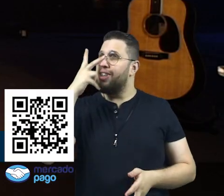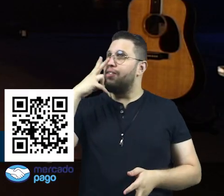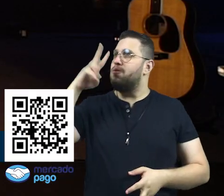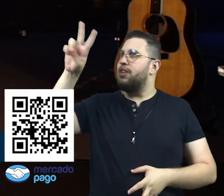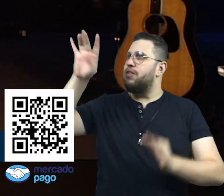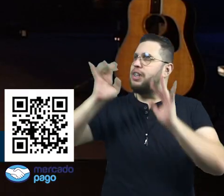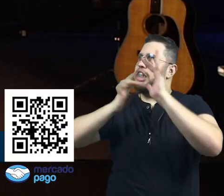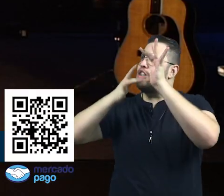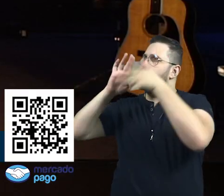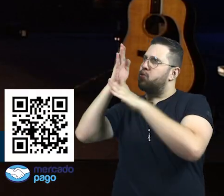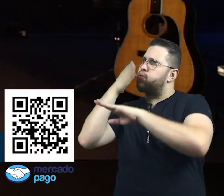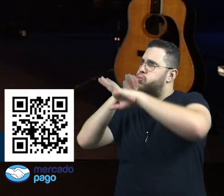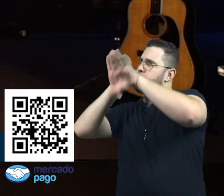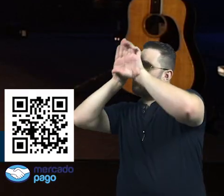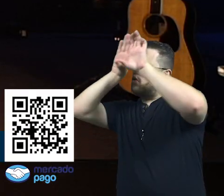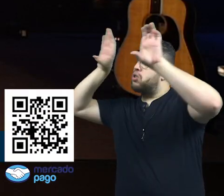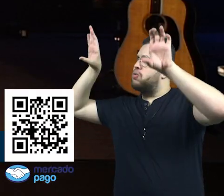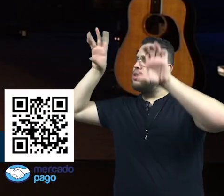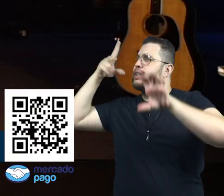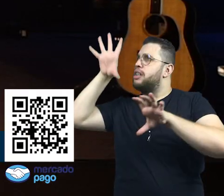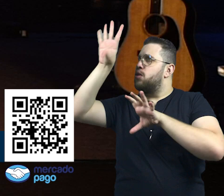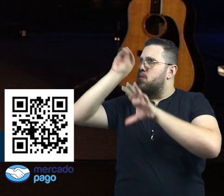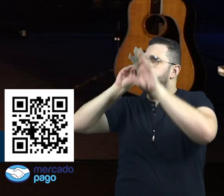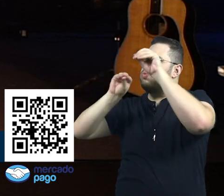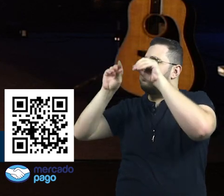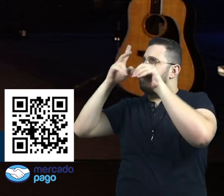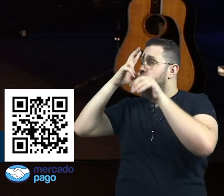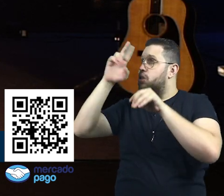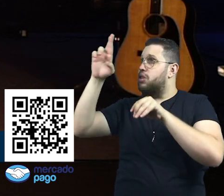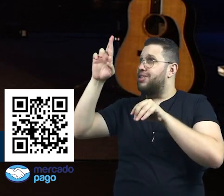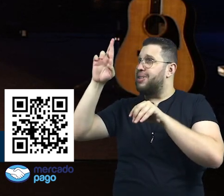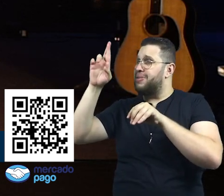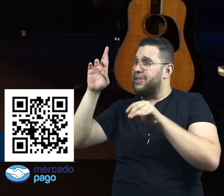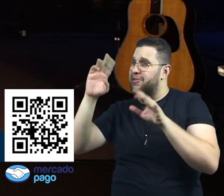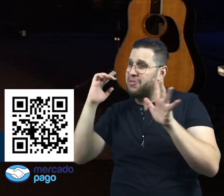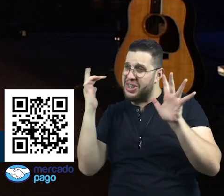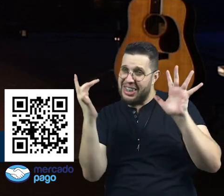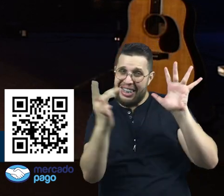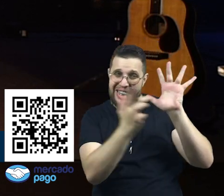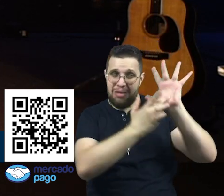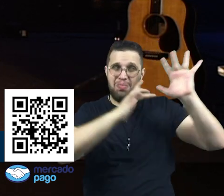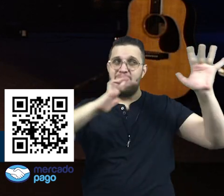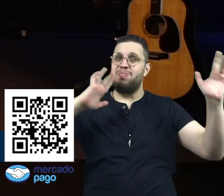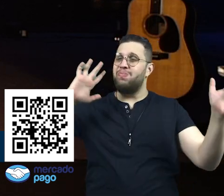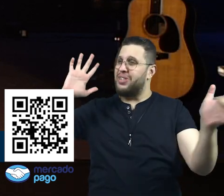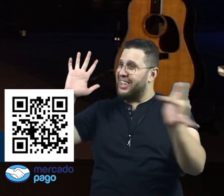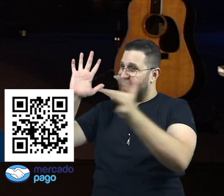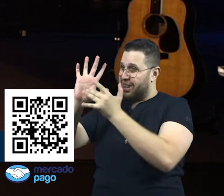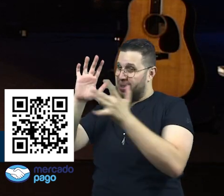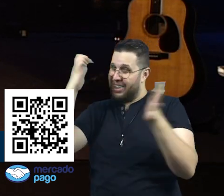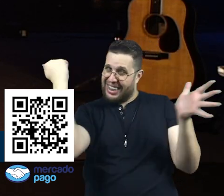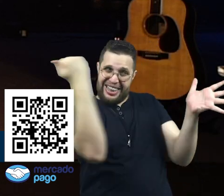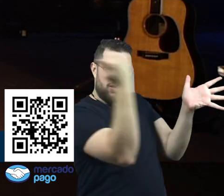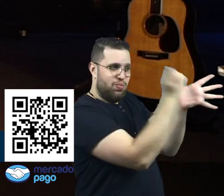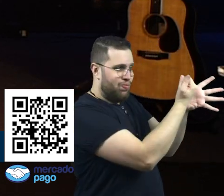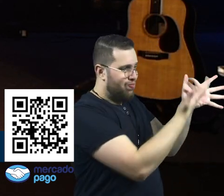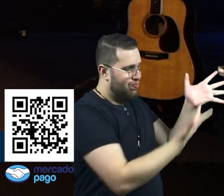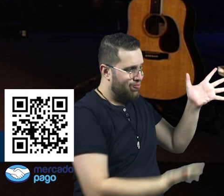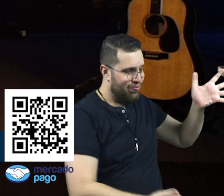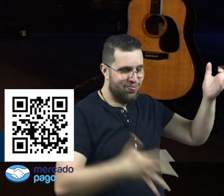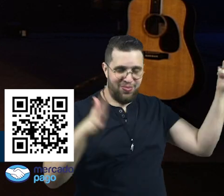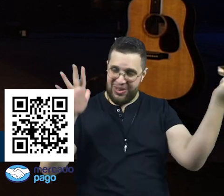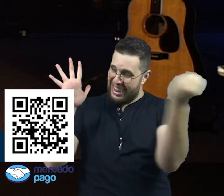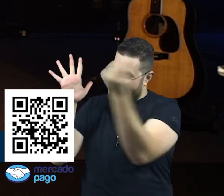Jesus. E o que, que a gente vai ver em Jesus? A gente vai ver a cicatriz das feridas que Ele levou no meu e no seu lugar.